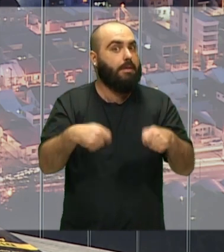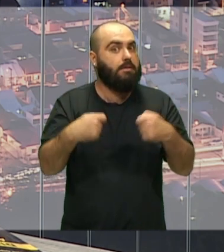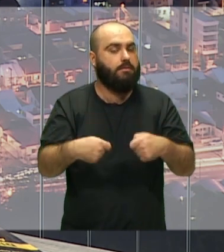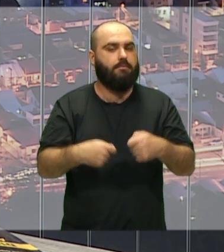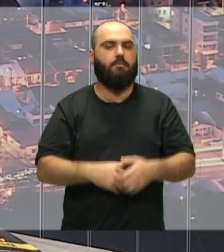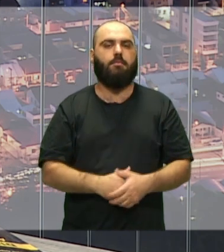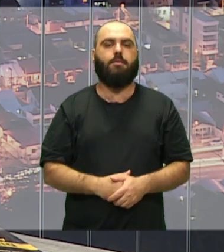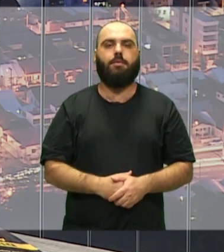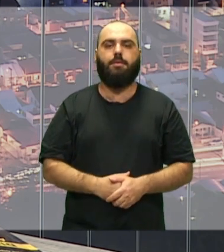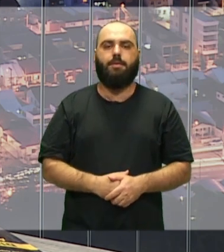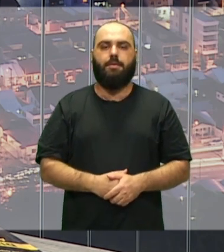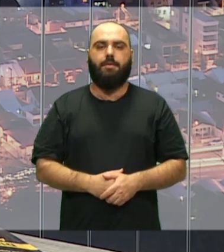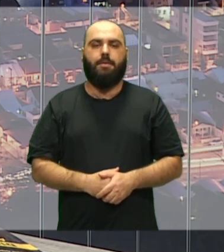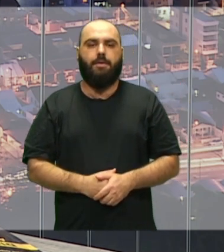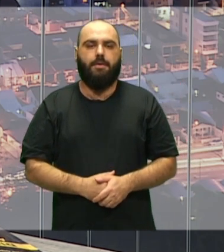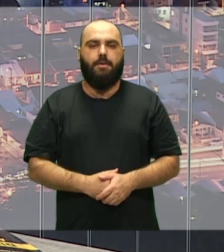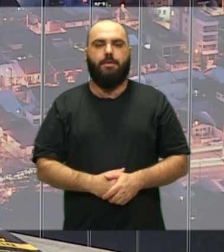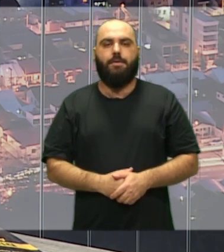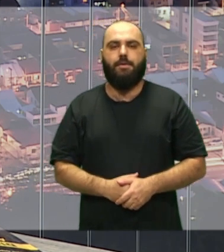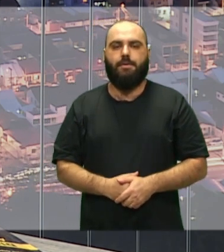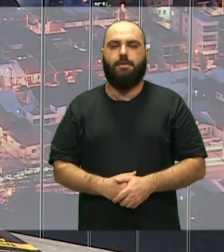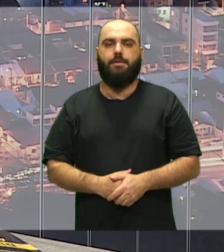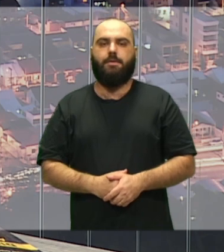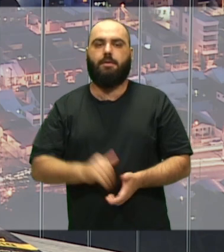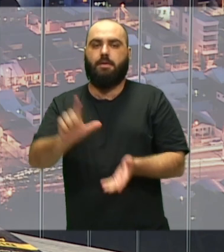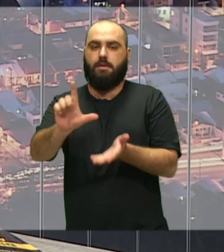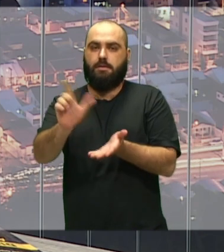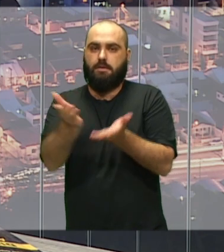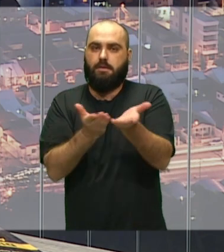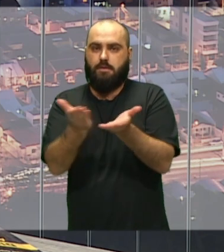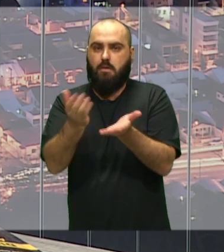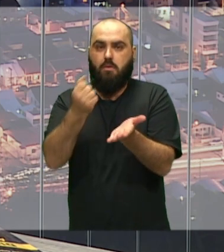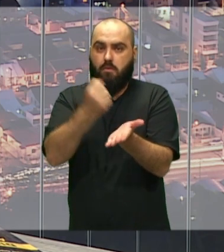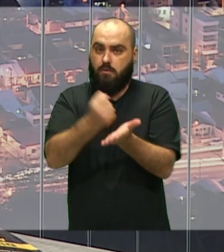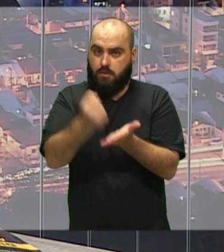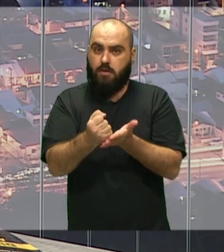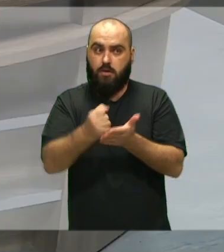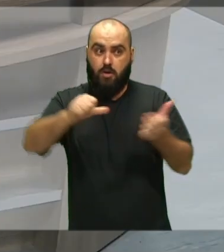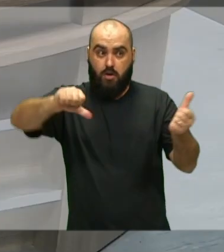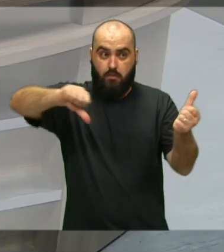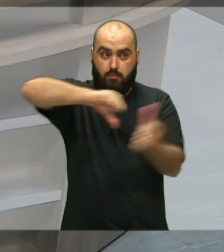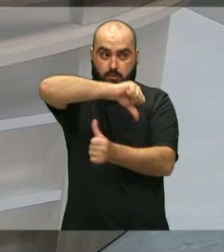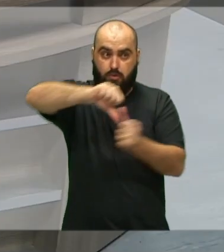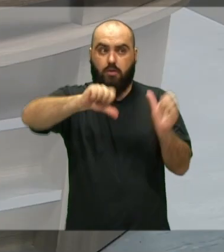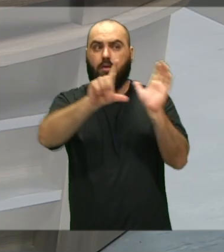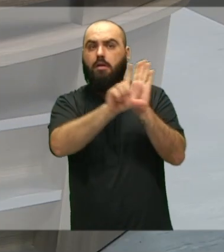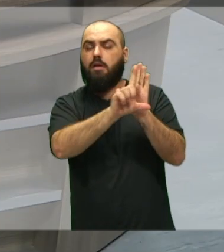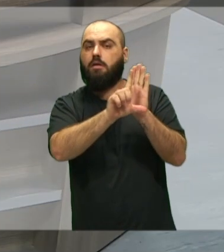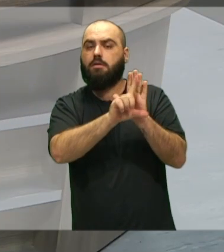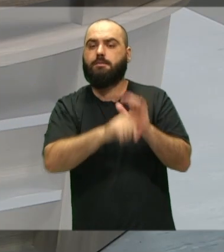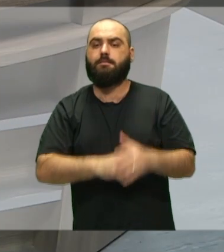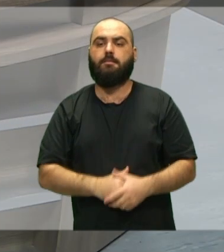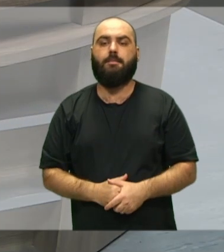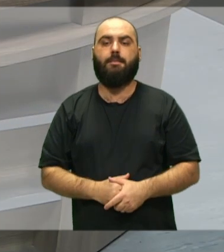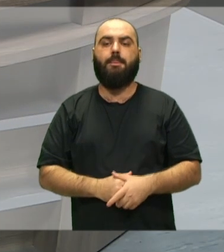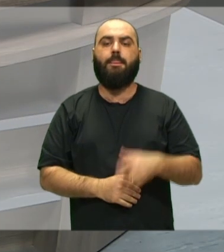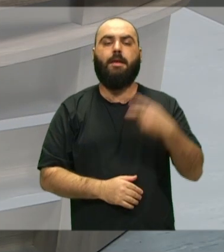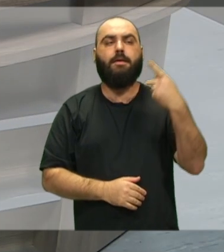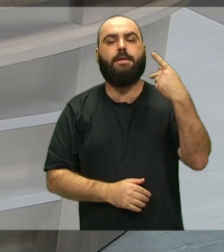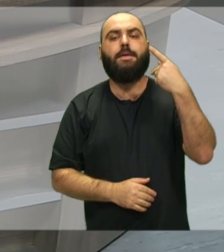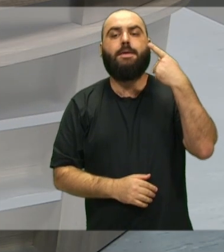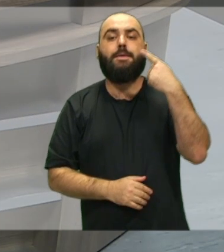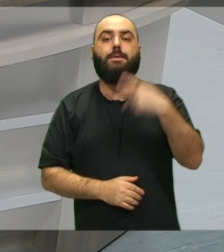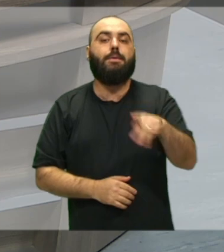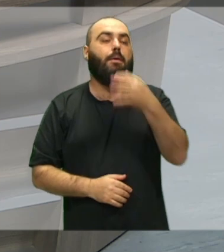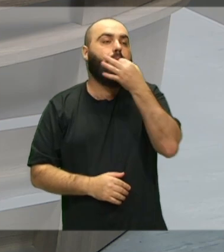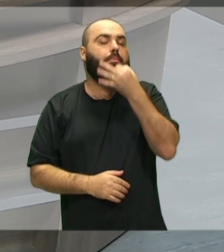No livro As Atualizações da Lei de Licitações e Contratos, na tua opinião, qual ou quais as